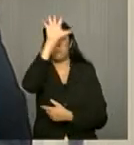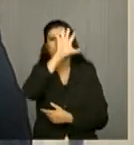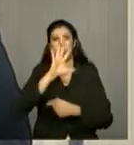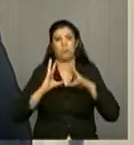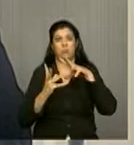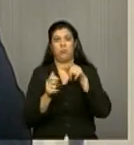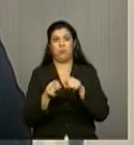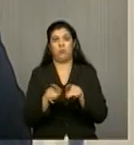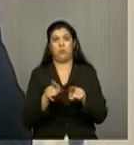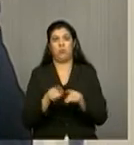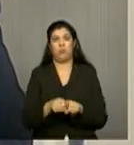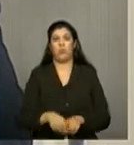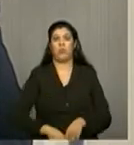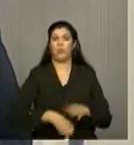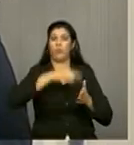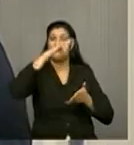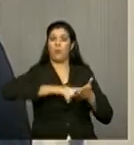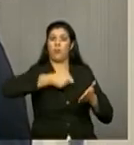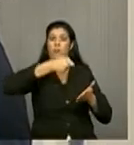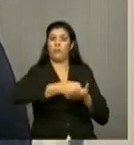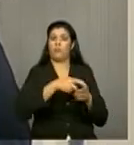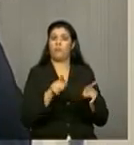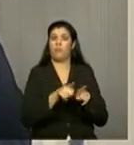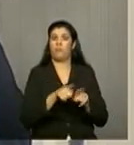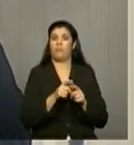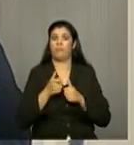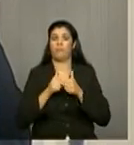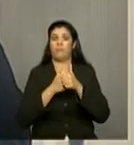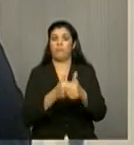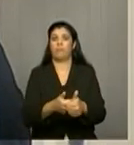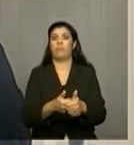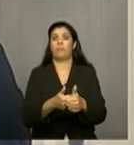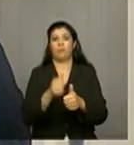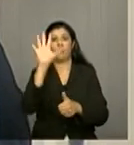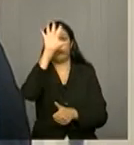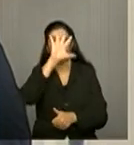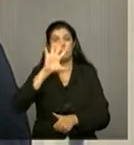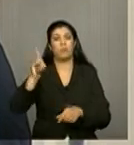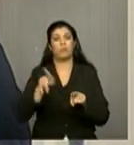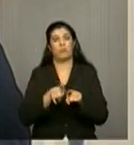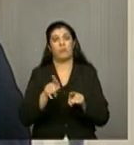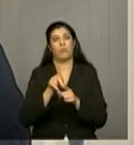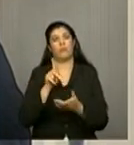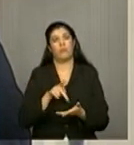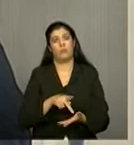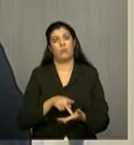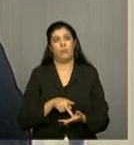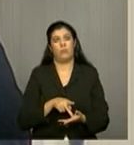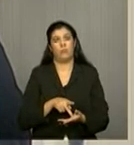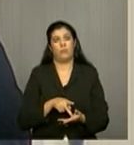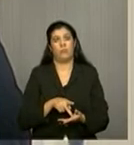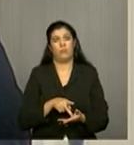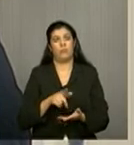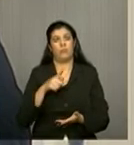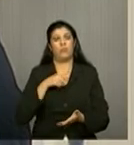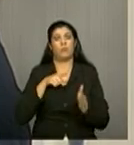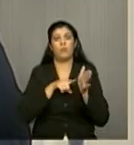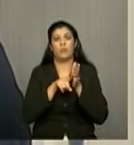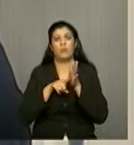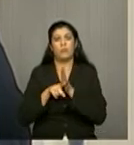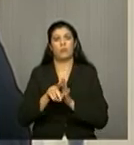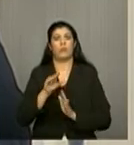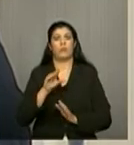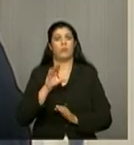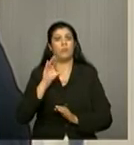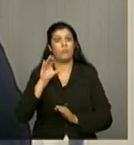está protocolizado ter recorrido n tanto internacionalmente realmente um erro uma investigação científica